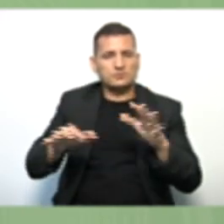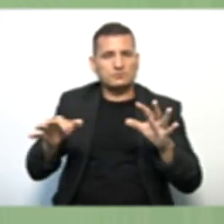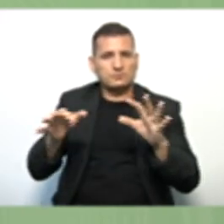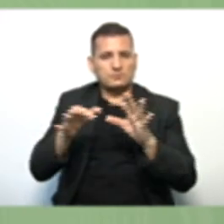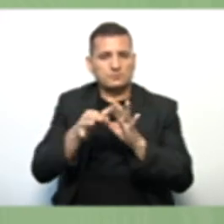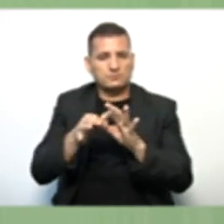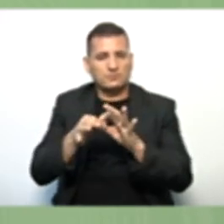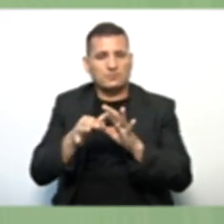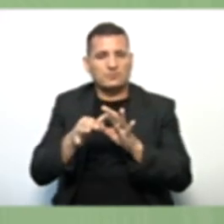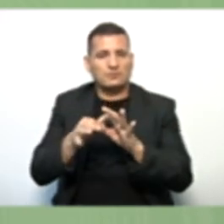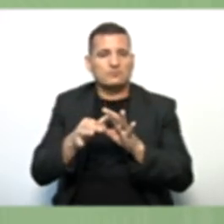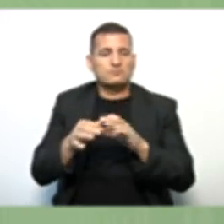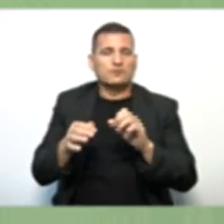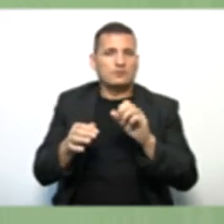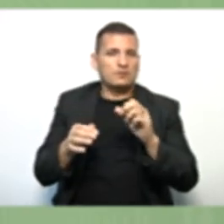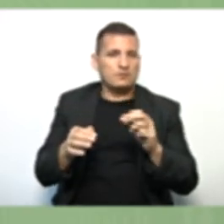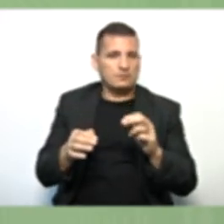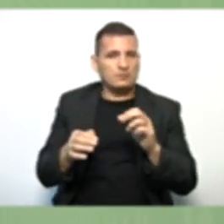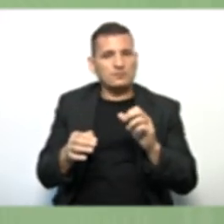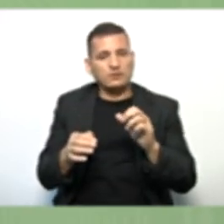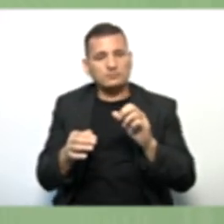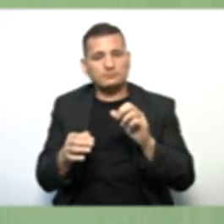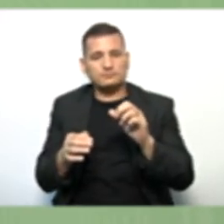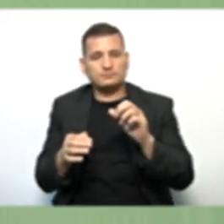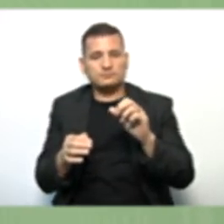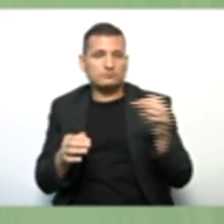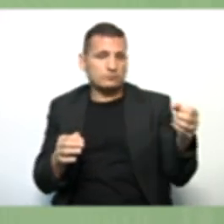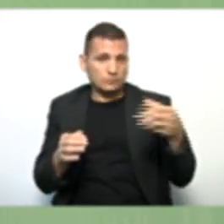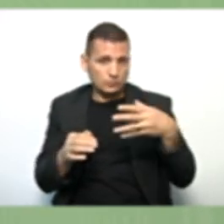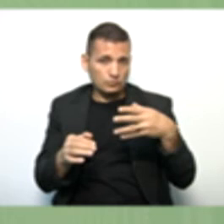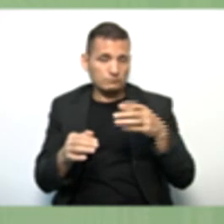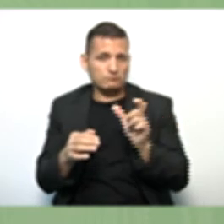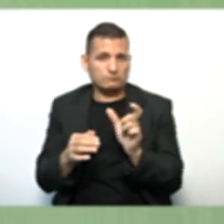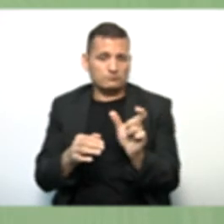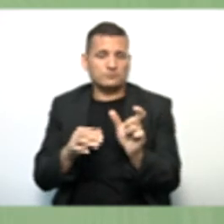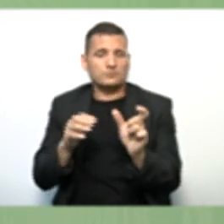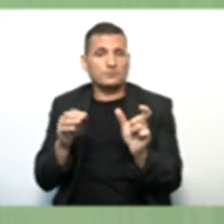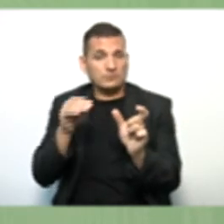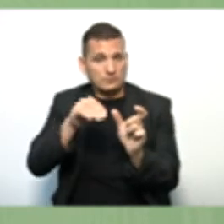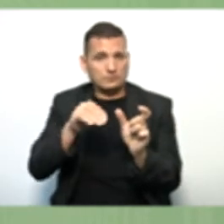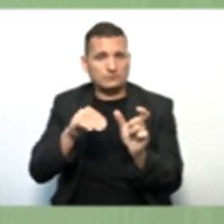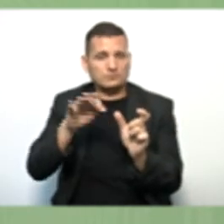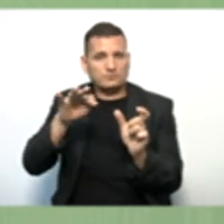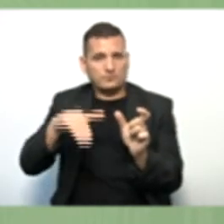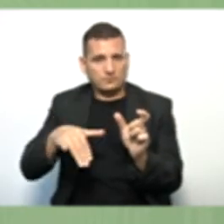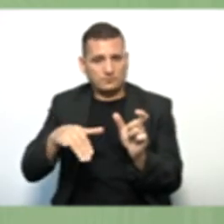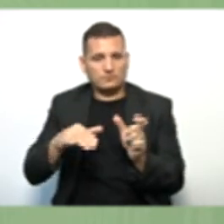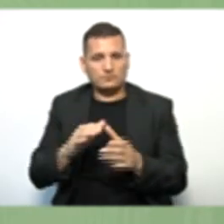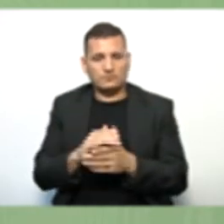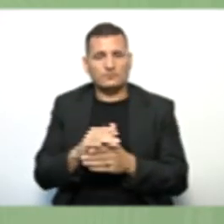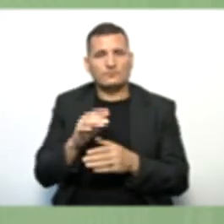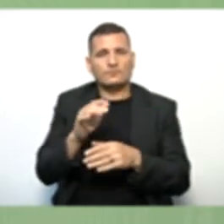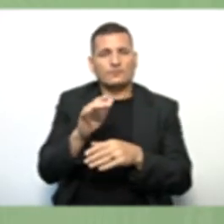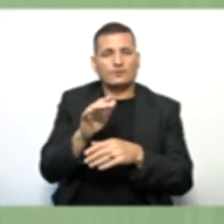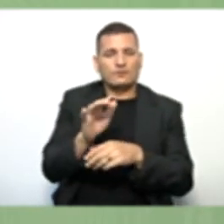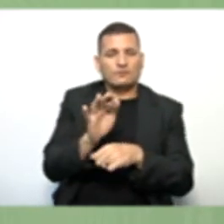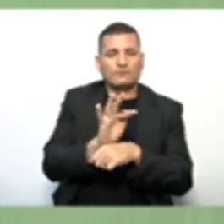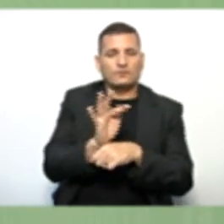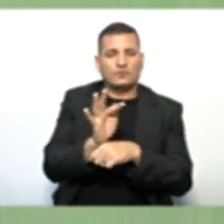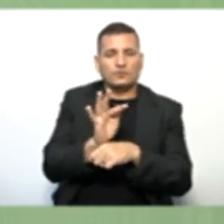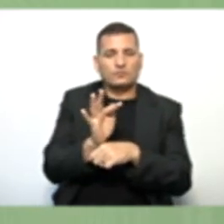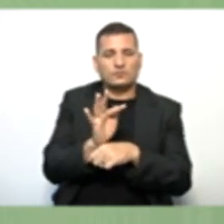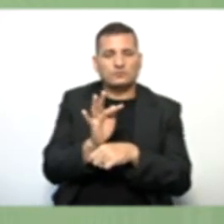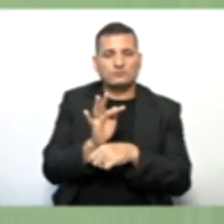o novo elemento é acrescentado ao final. Veja o exemplo. Olha só que legal.